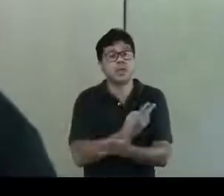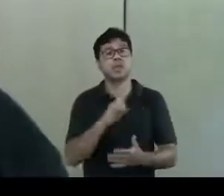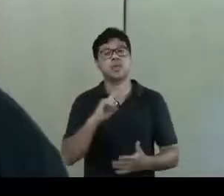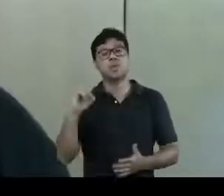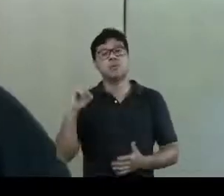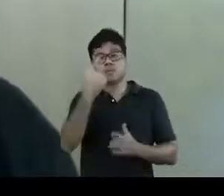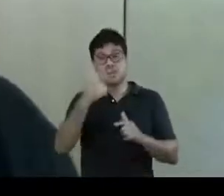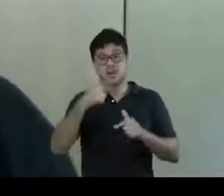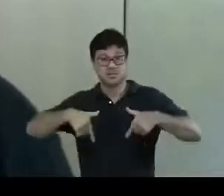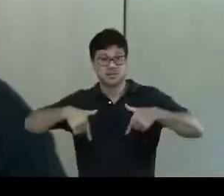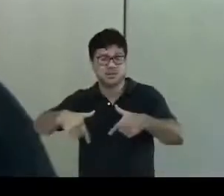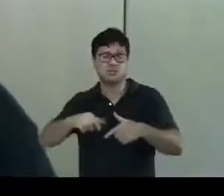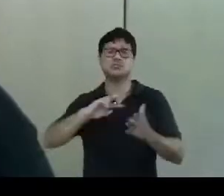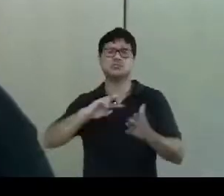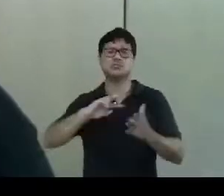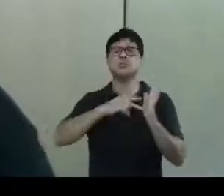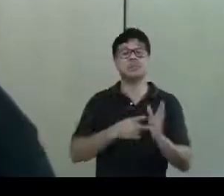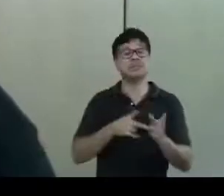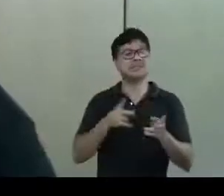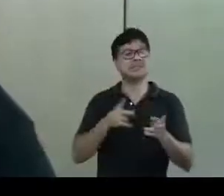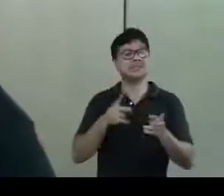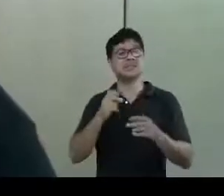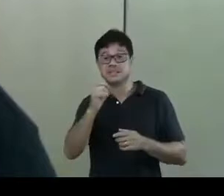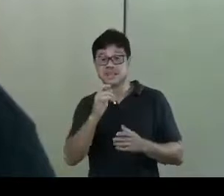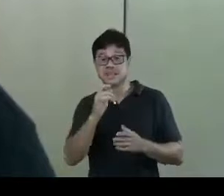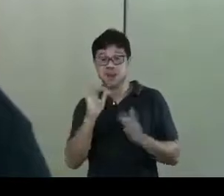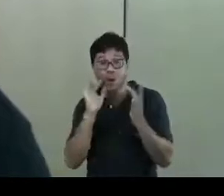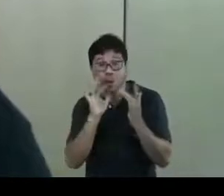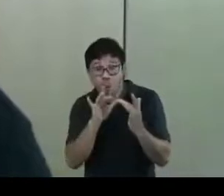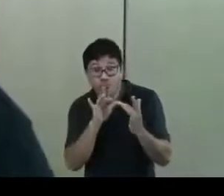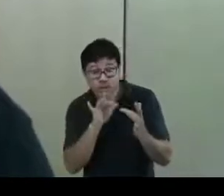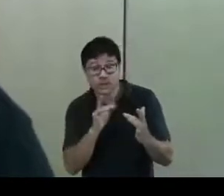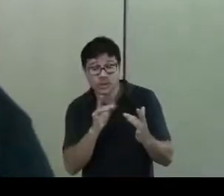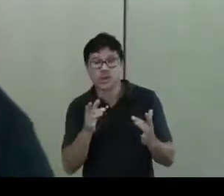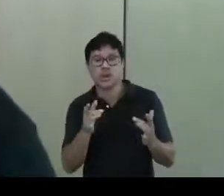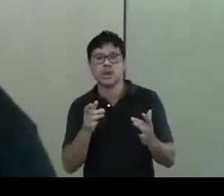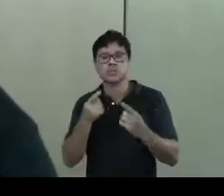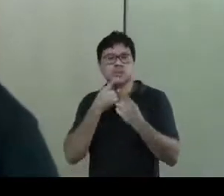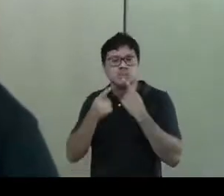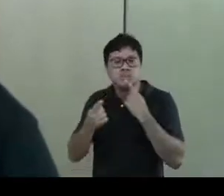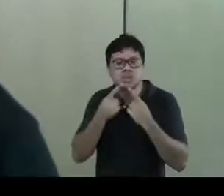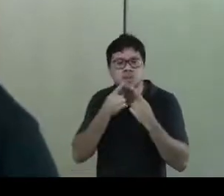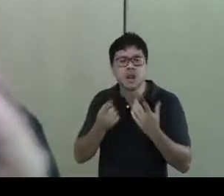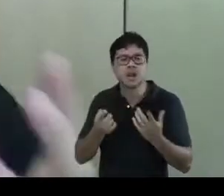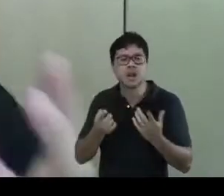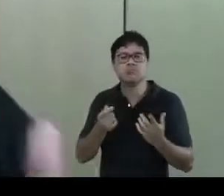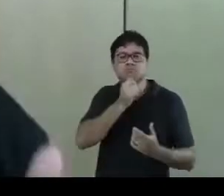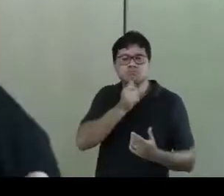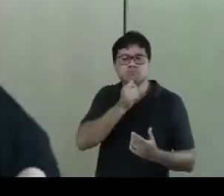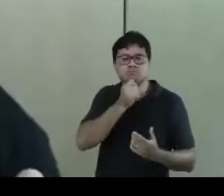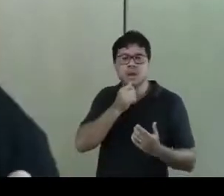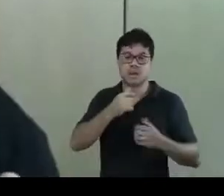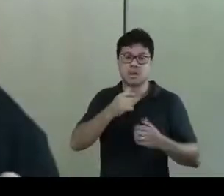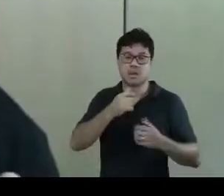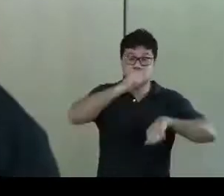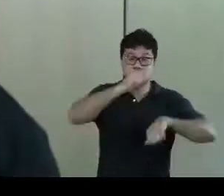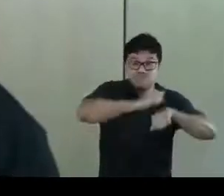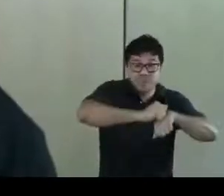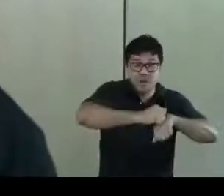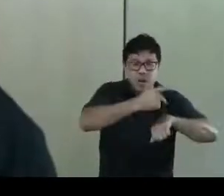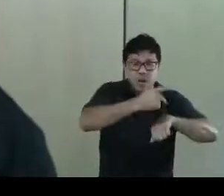primeira iniciativa. Ou seja, sem o contato e sem o diálogo com a nossa